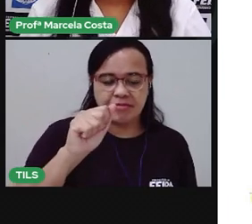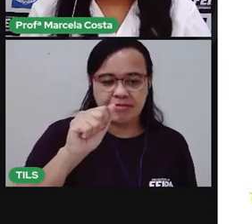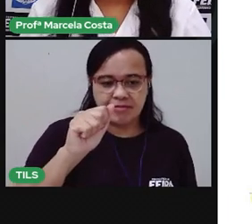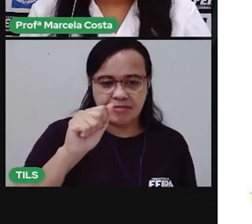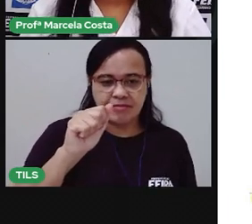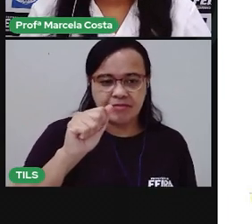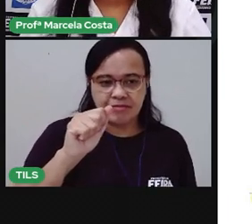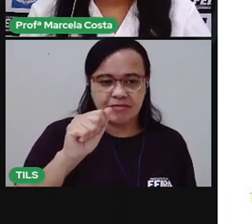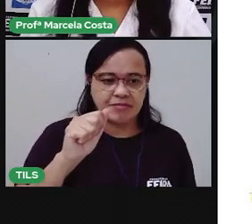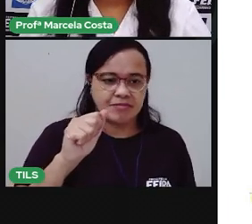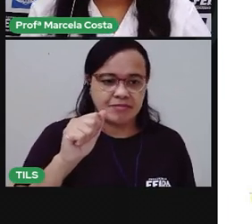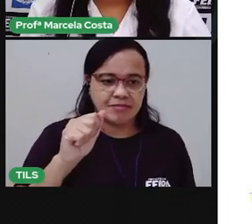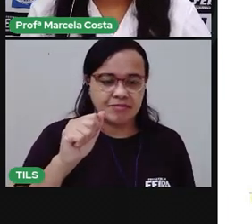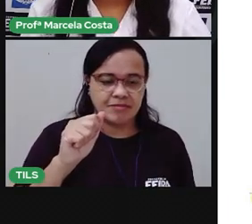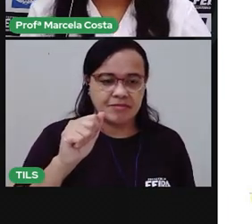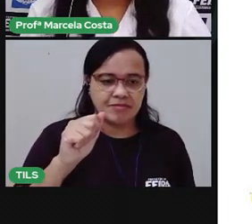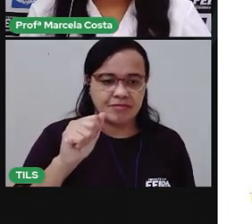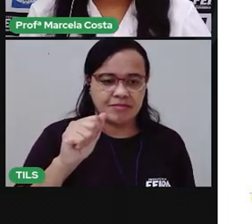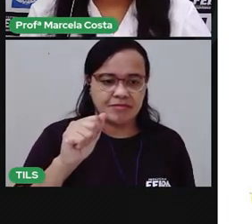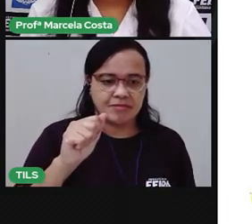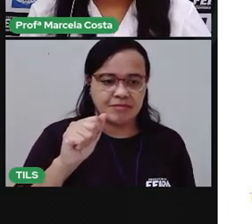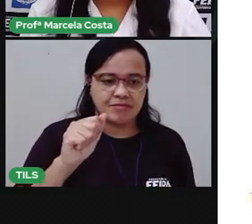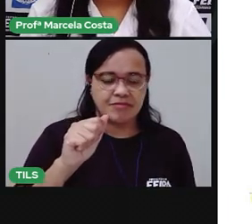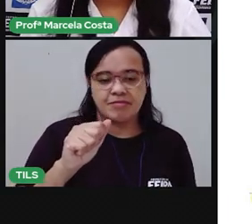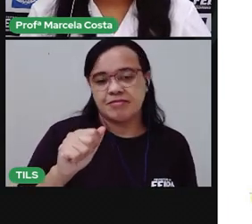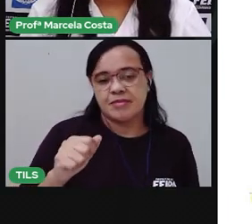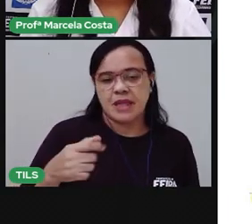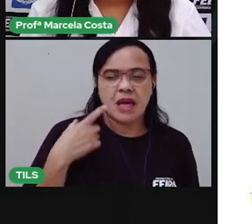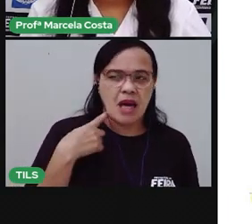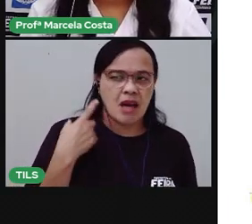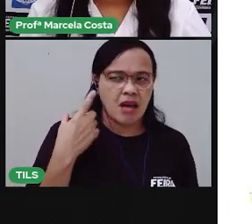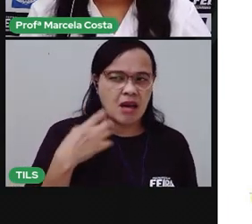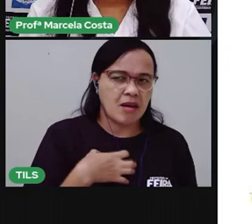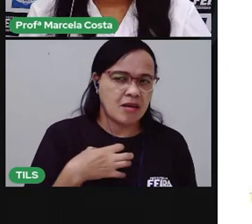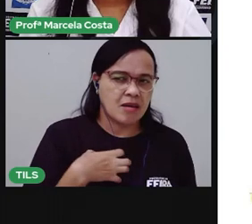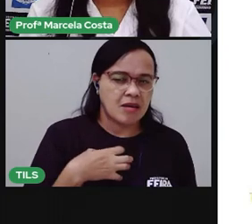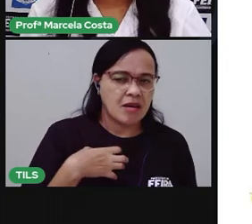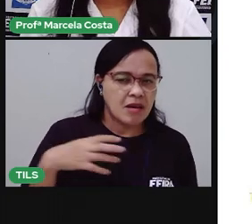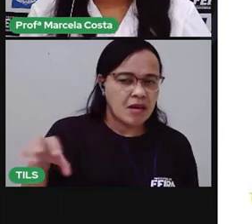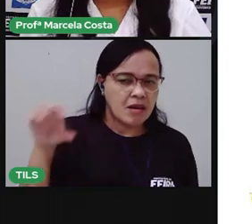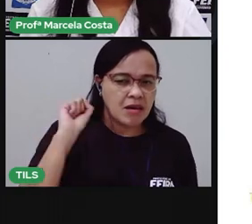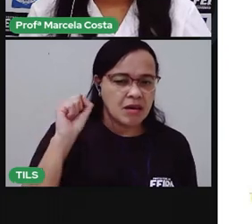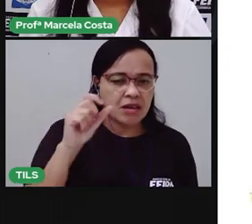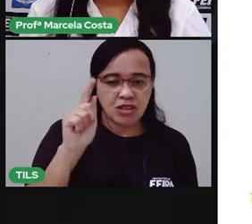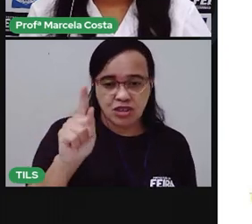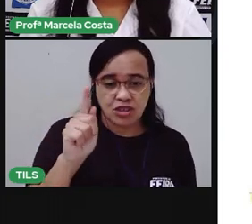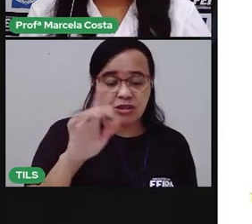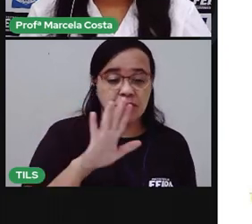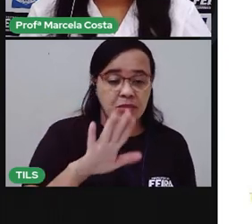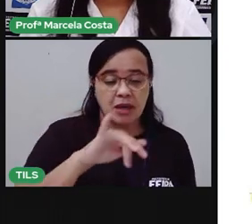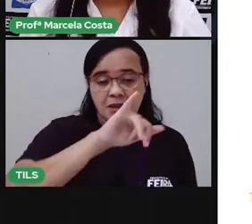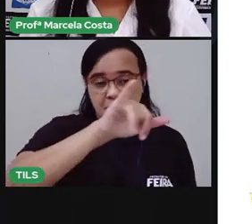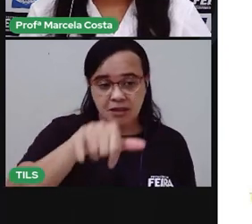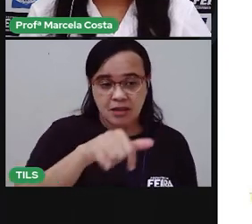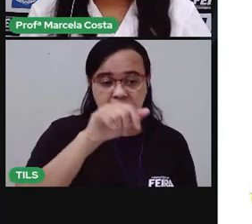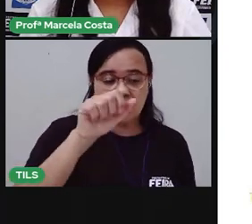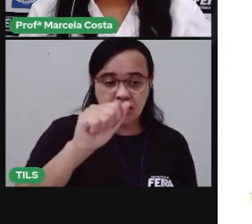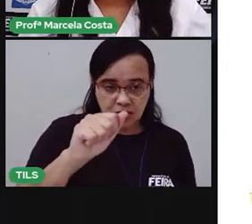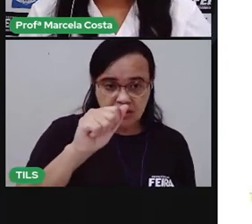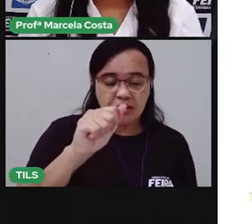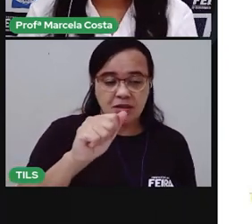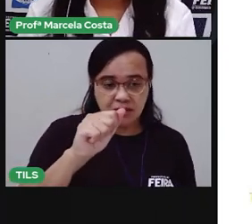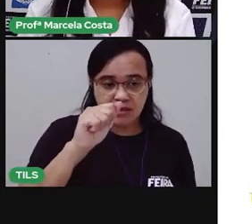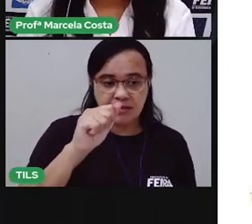letra mas o som é um som de giro né Eu já vi com a